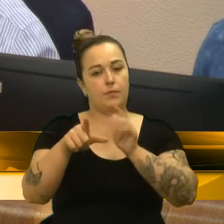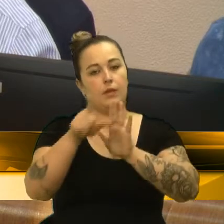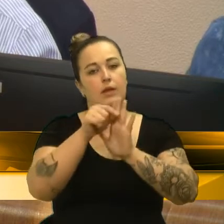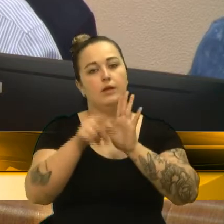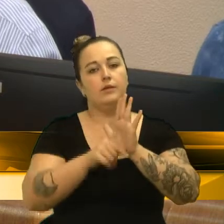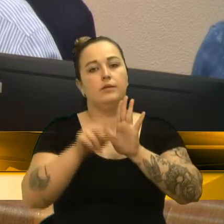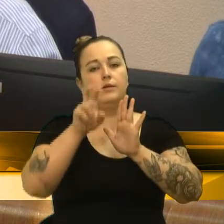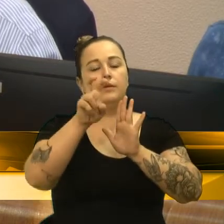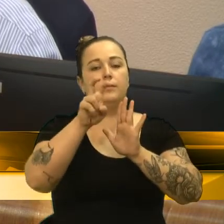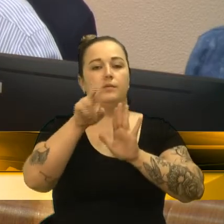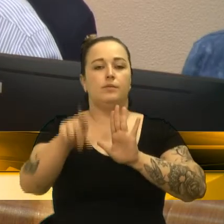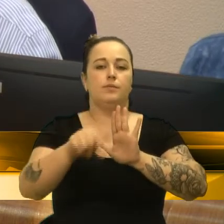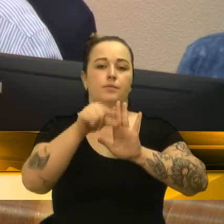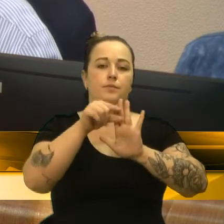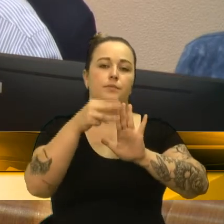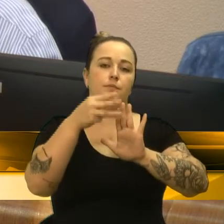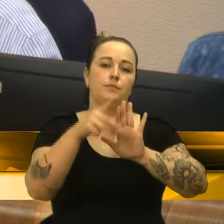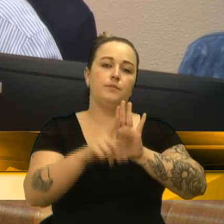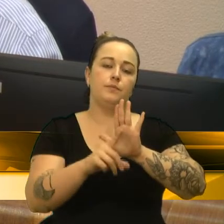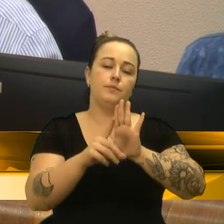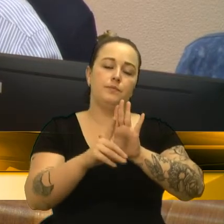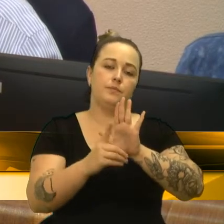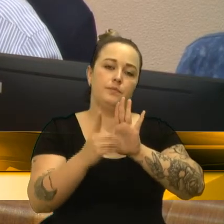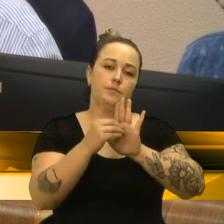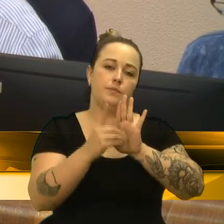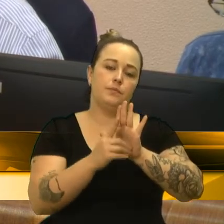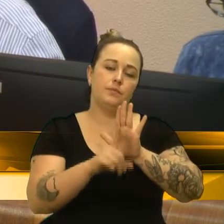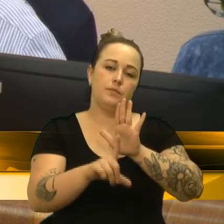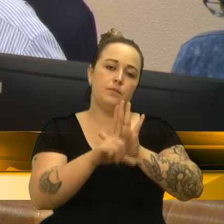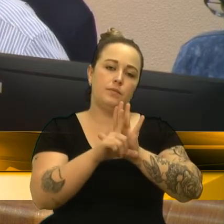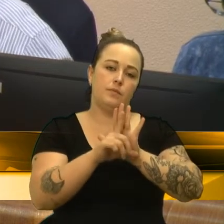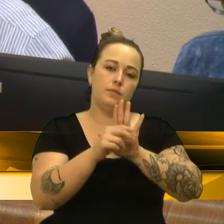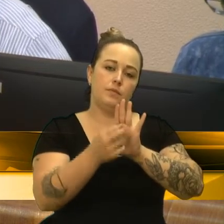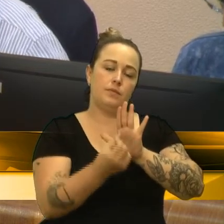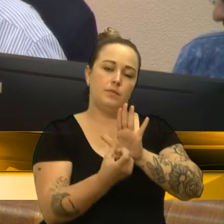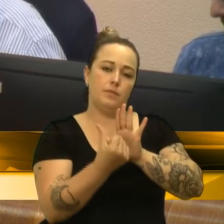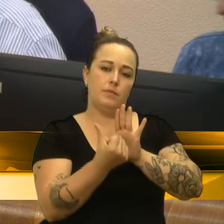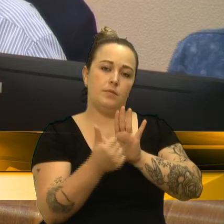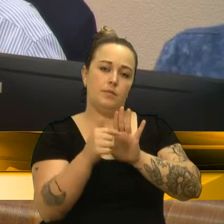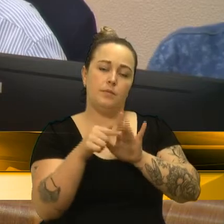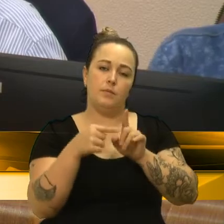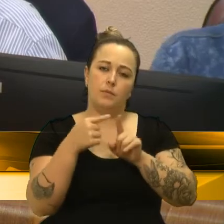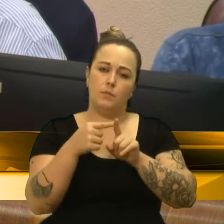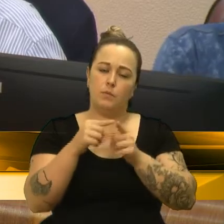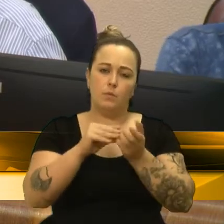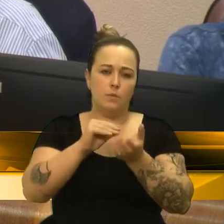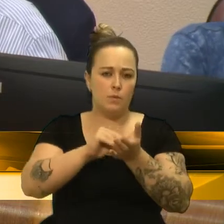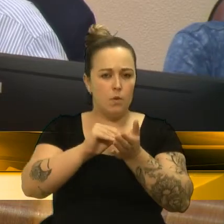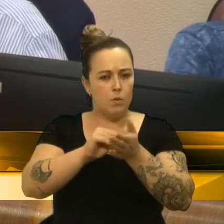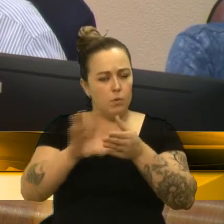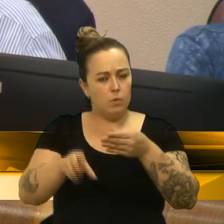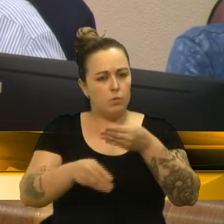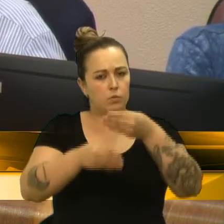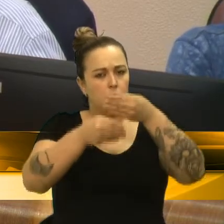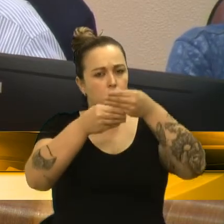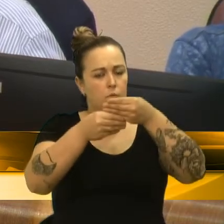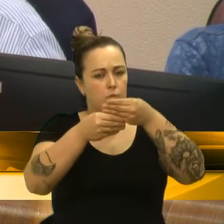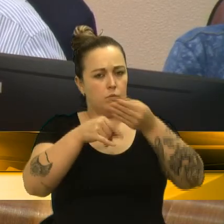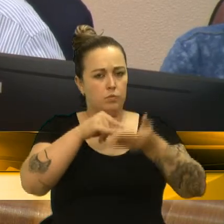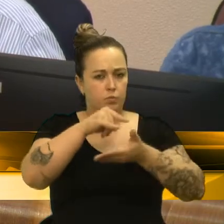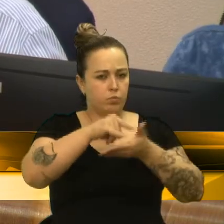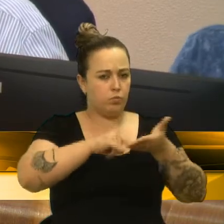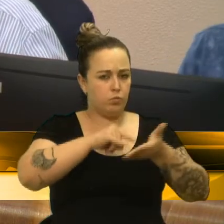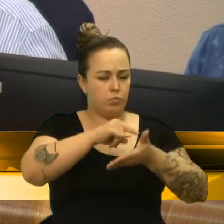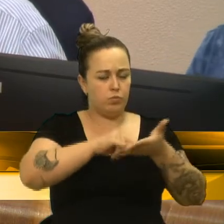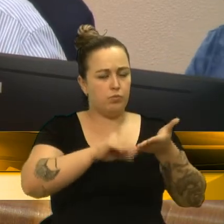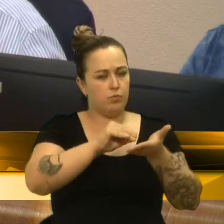5º, inciso 3º do Decreto-Lei 201/67, por faltar documentos que não estão previstos neste decreto